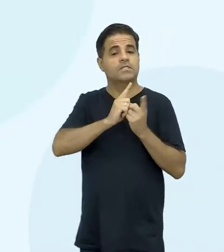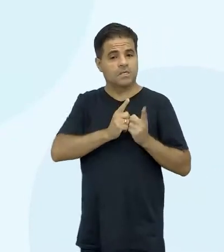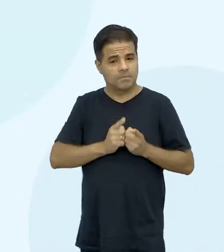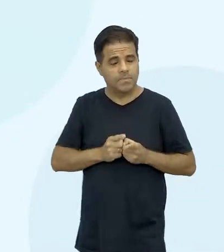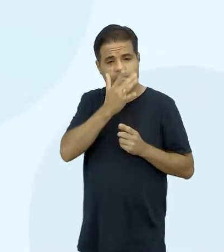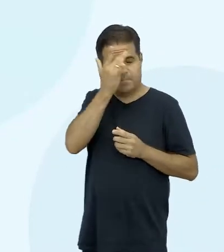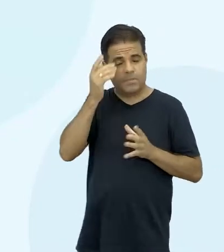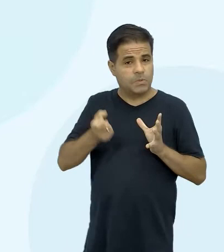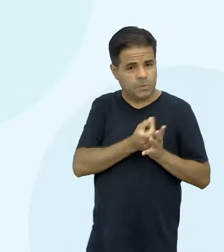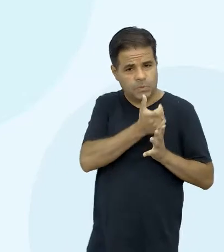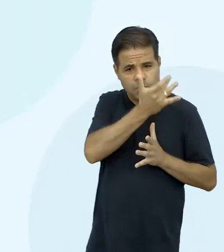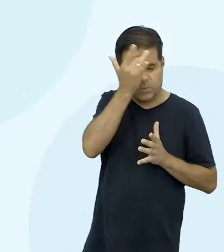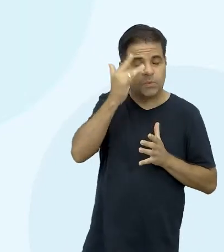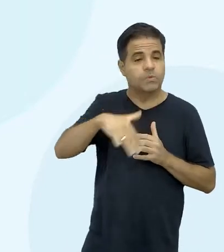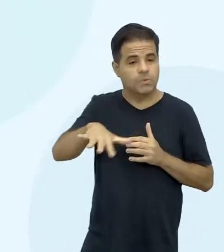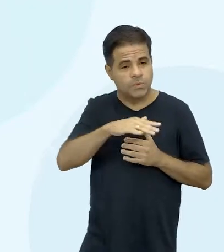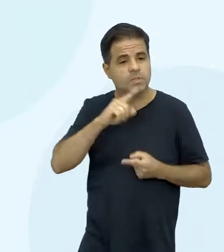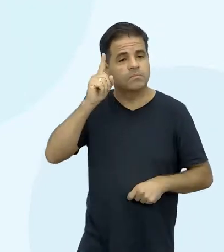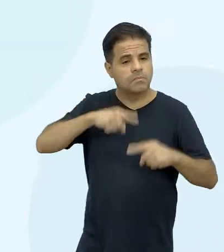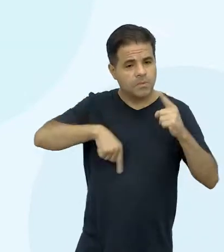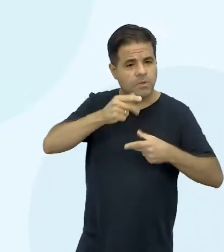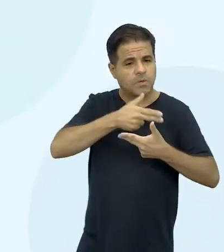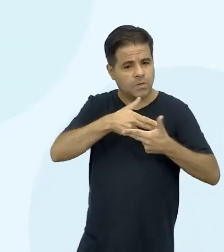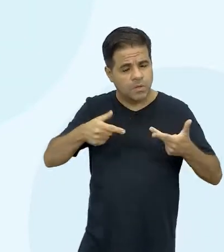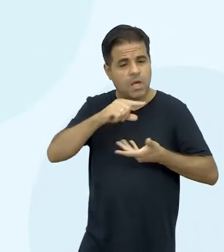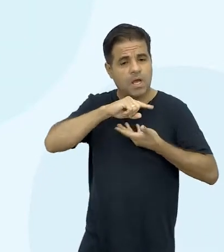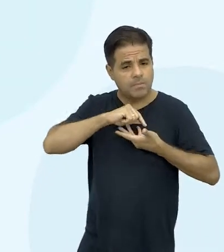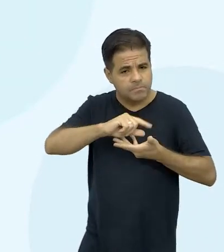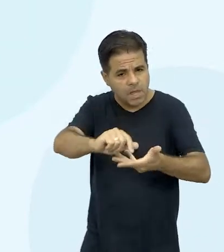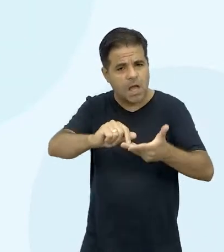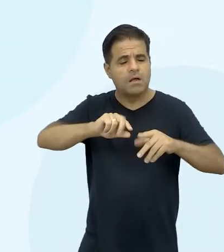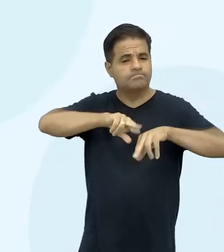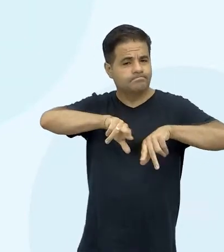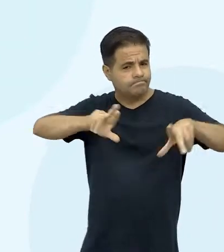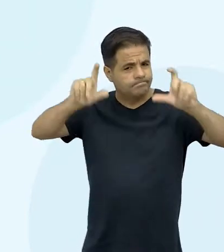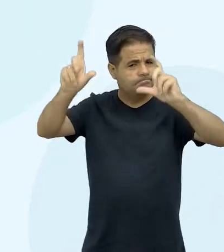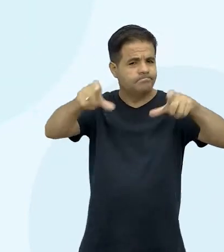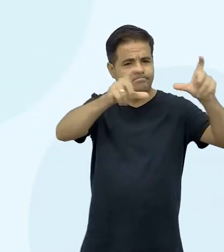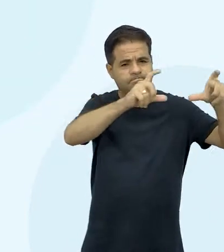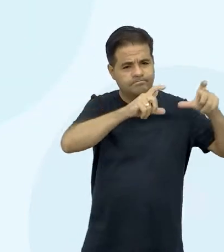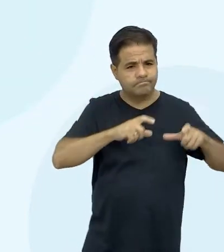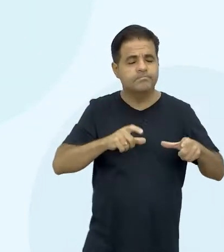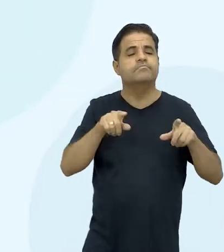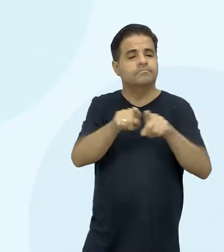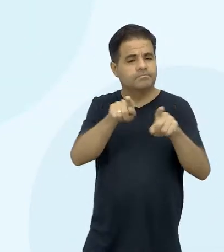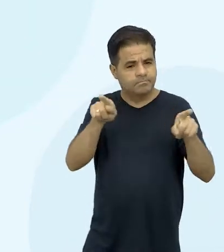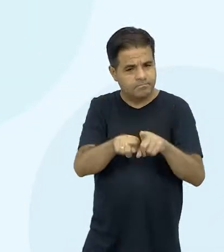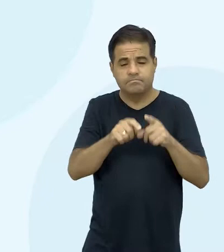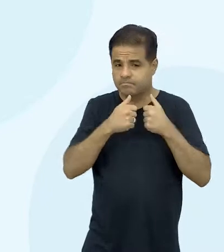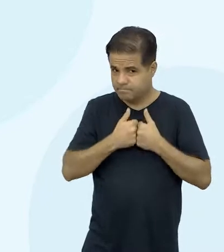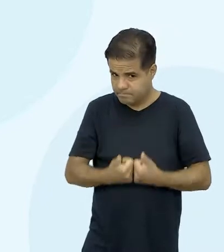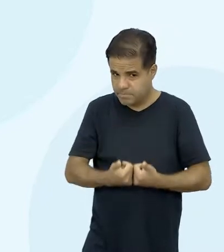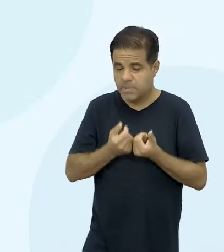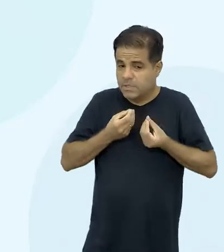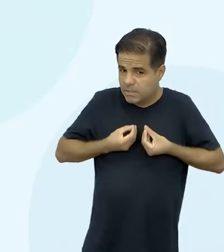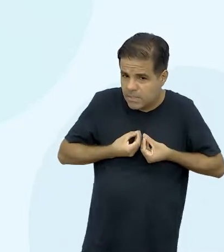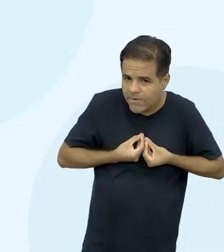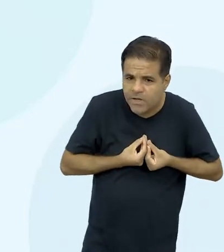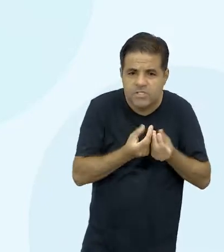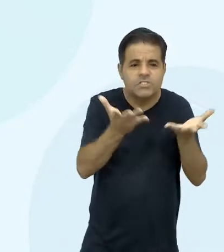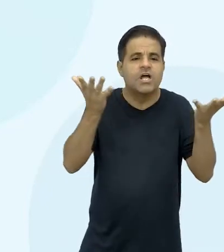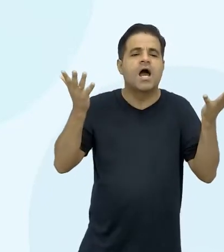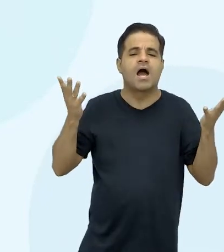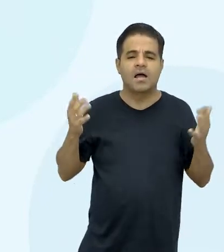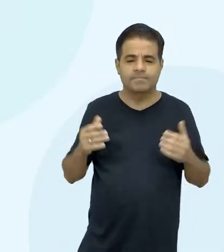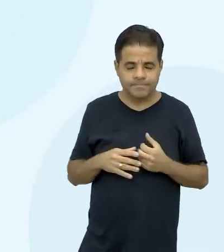das populações, das mercadorias e do capital nos diversos continentes e assim por diante, tá bom? Deixo a cargo de